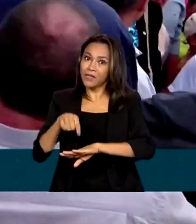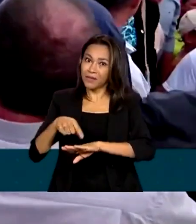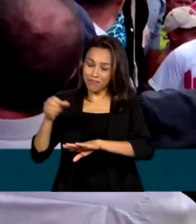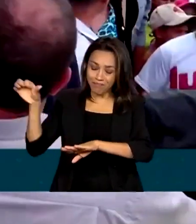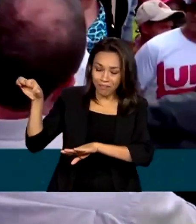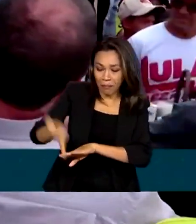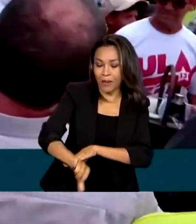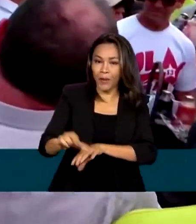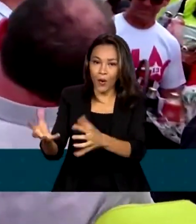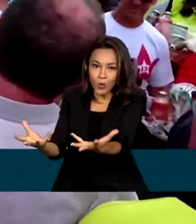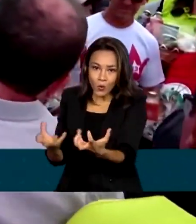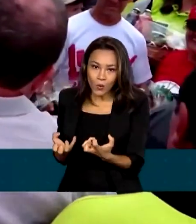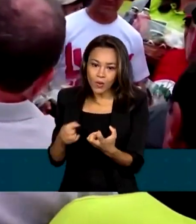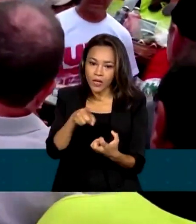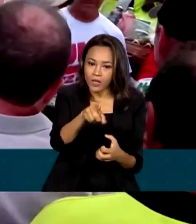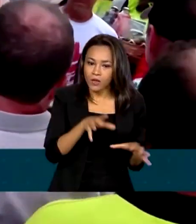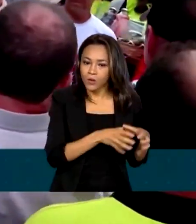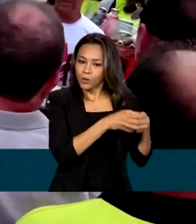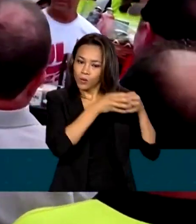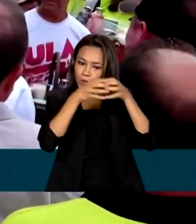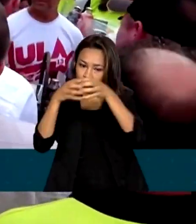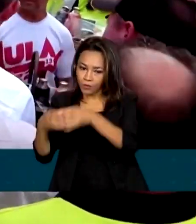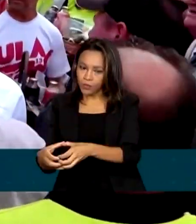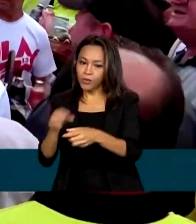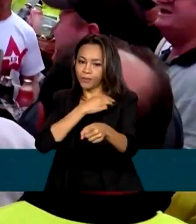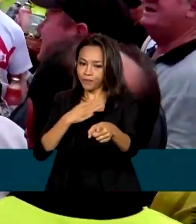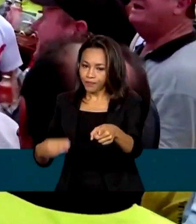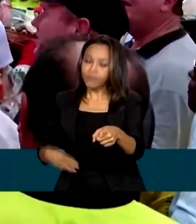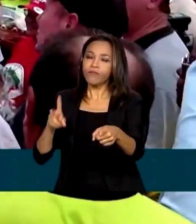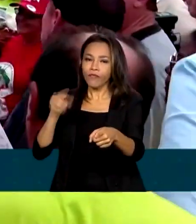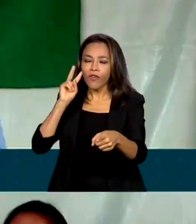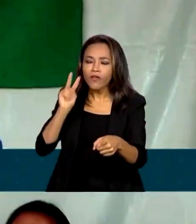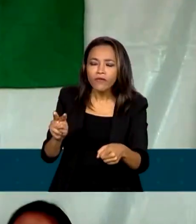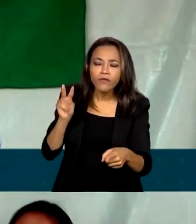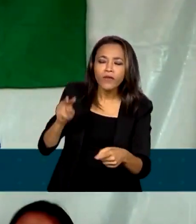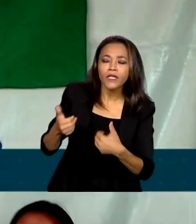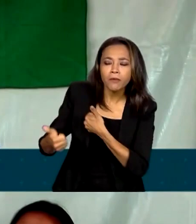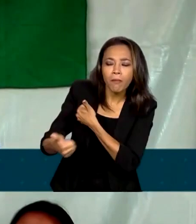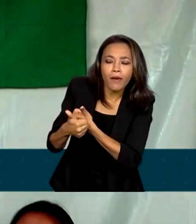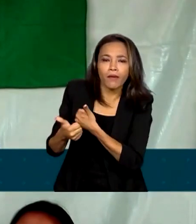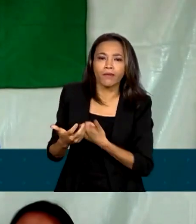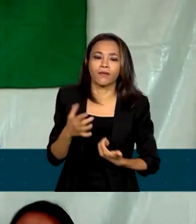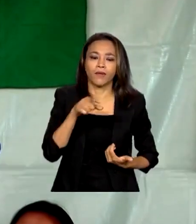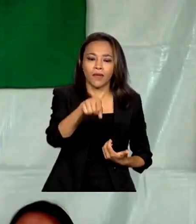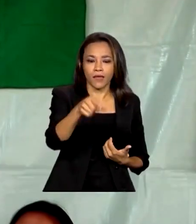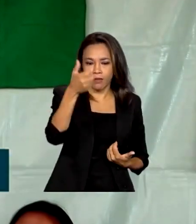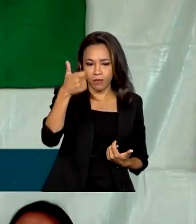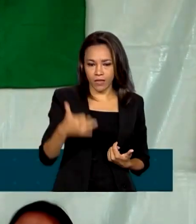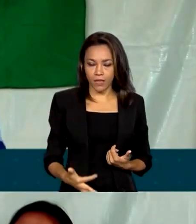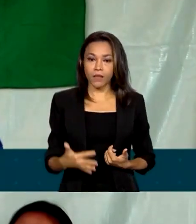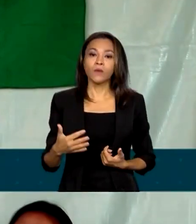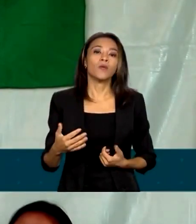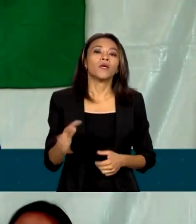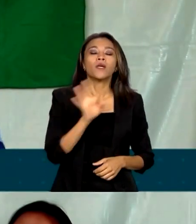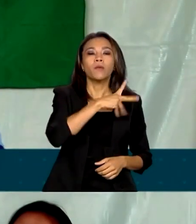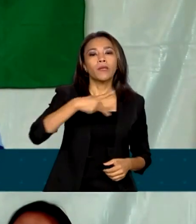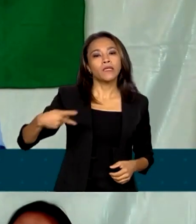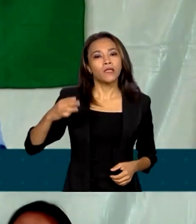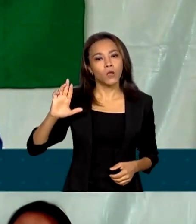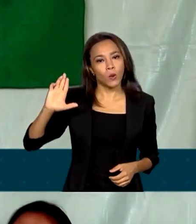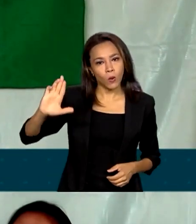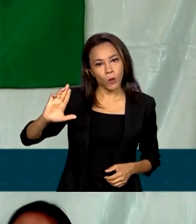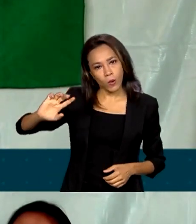Uma comitiva com ministros foi verificar a situação de perto. O presidente Lula determinou a sua